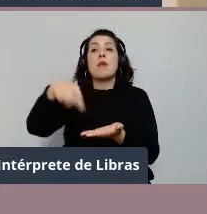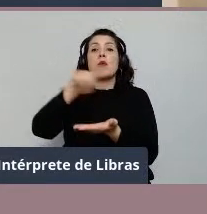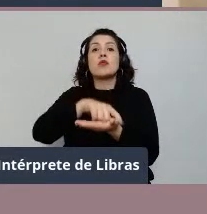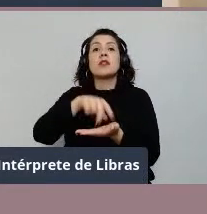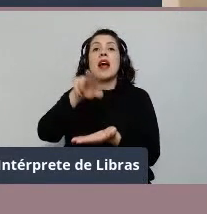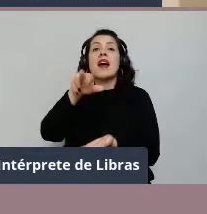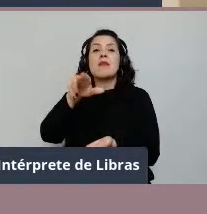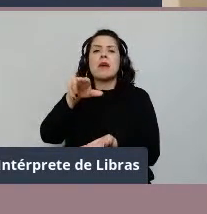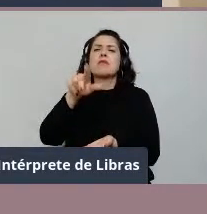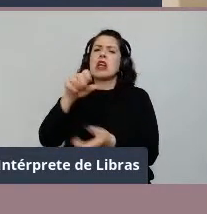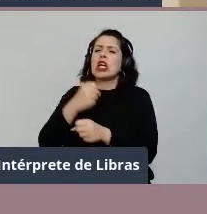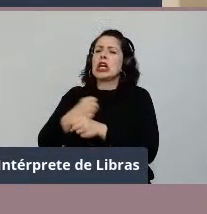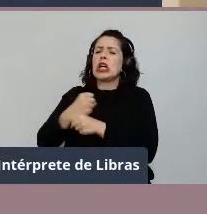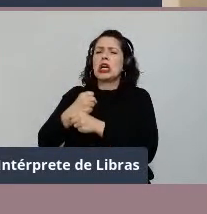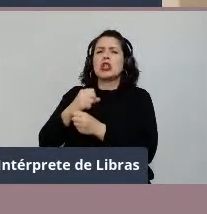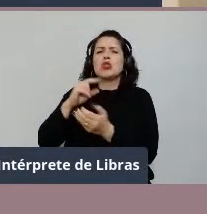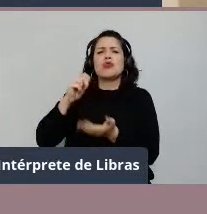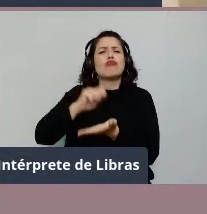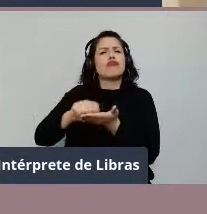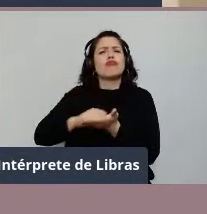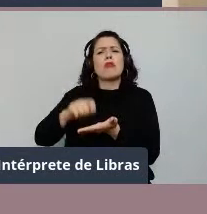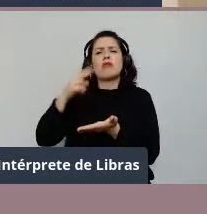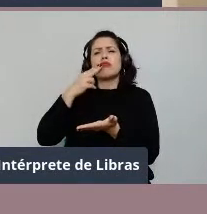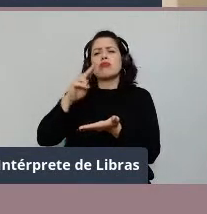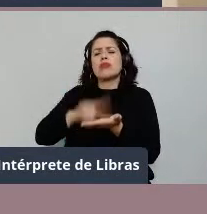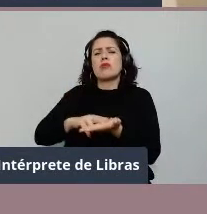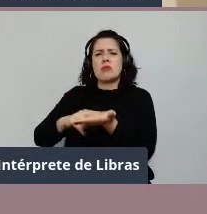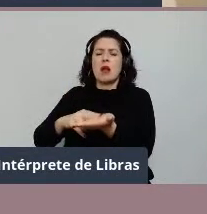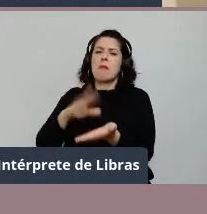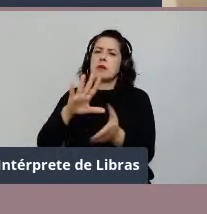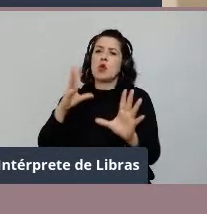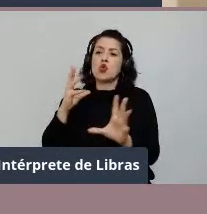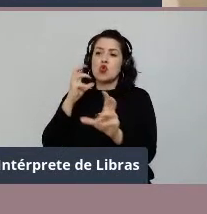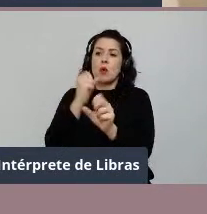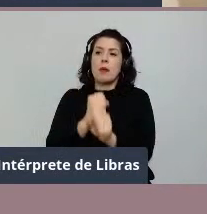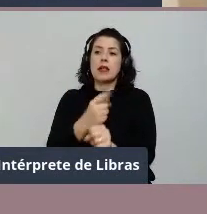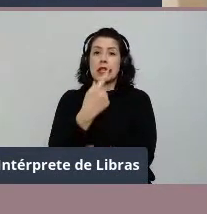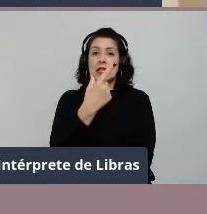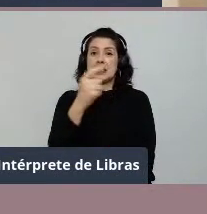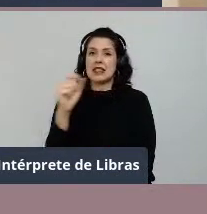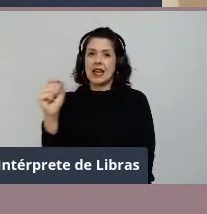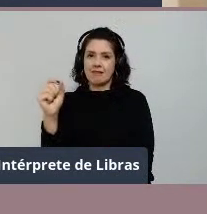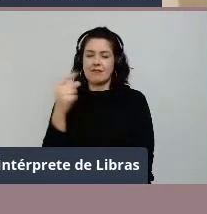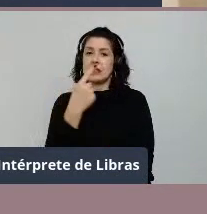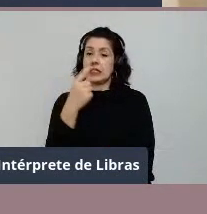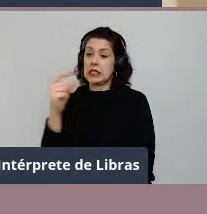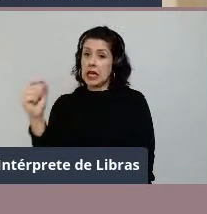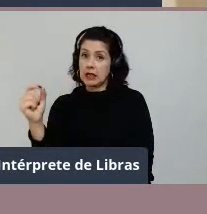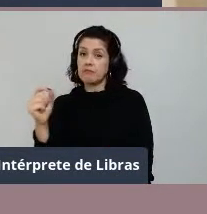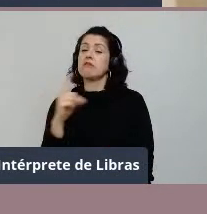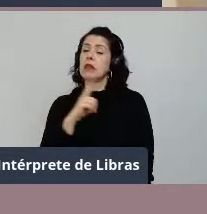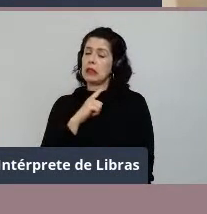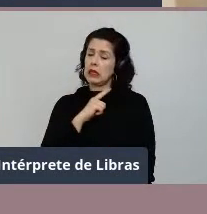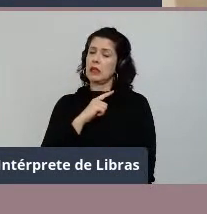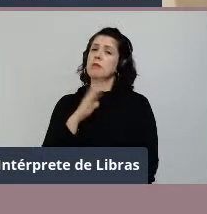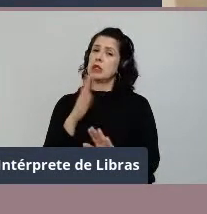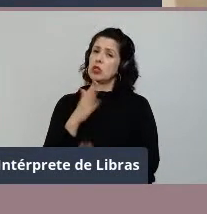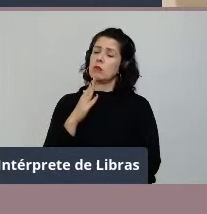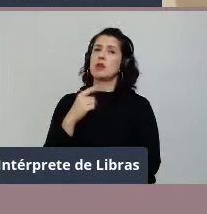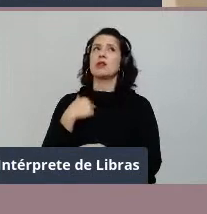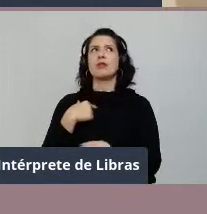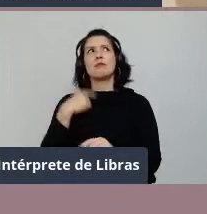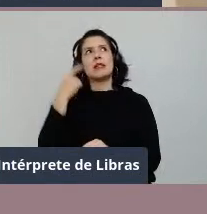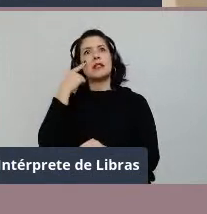anos. Somadas são mais de 100 cartas, e mais do que um convite